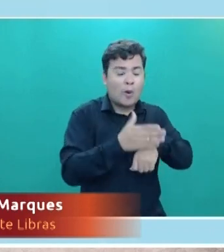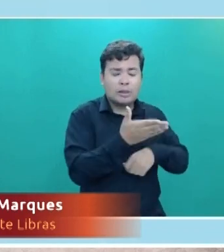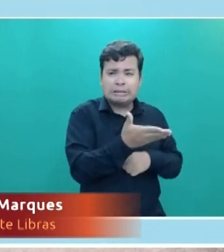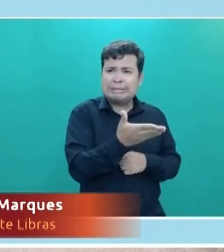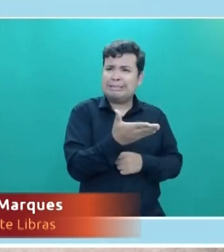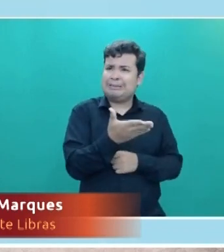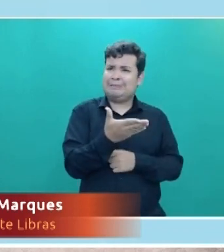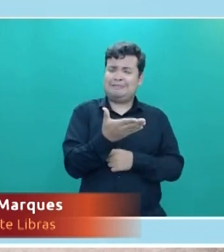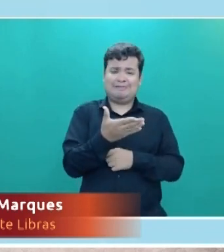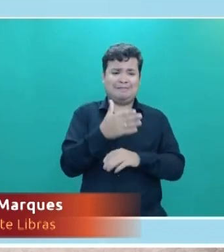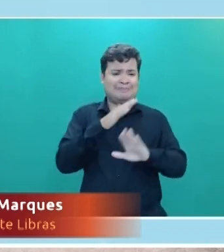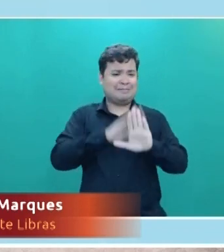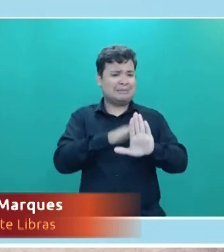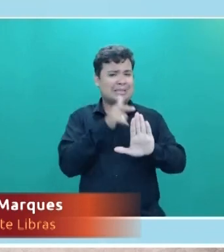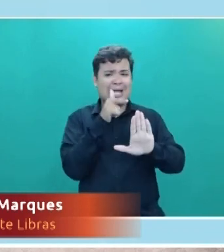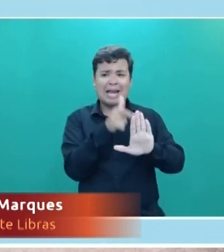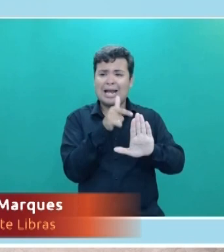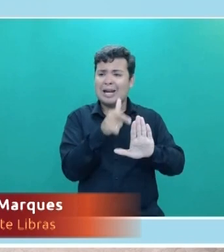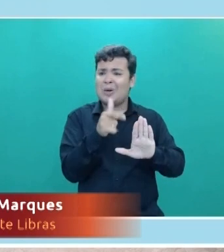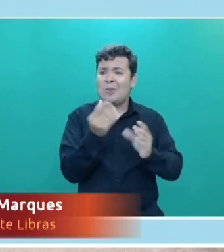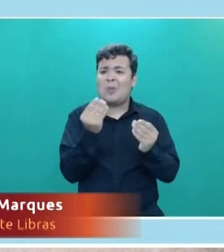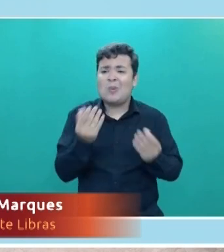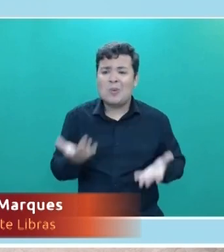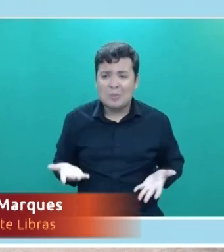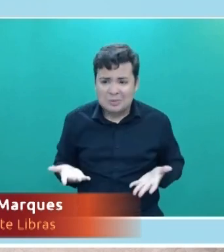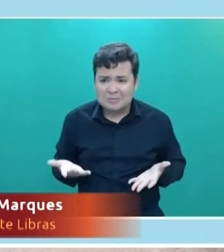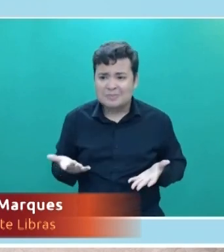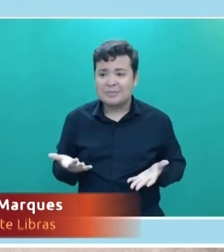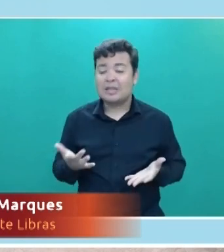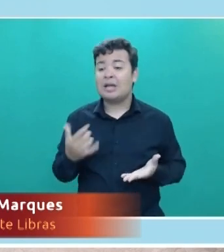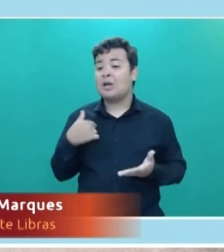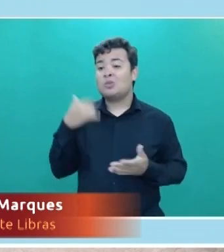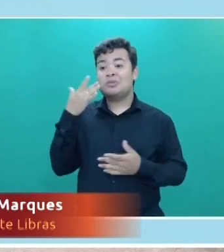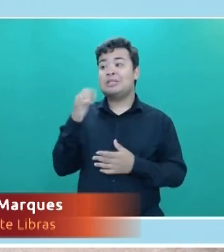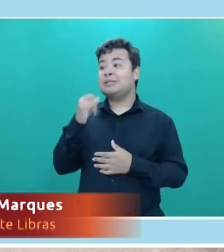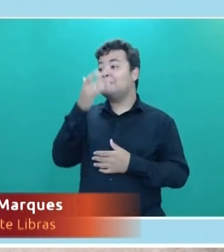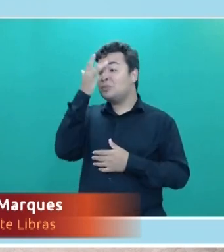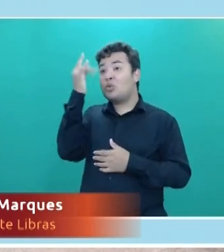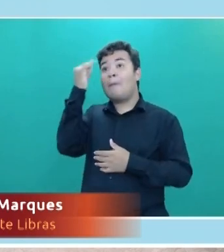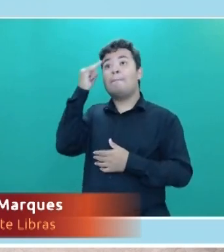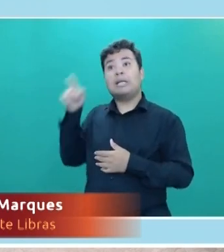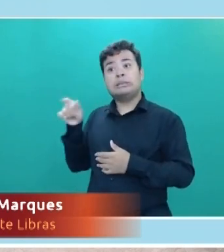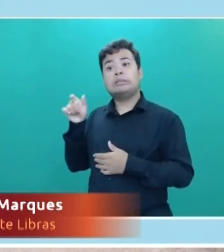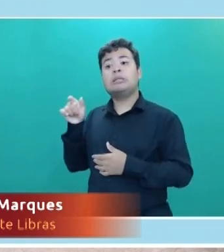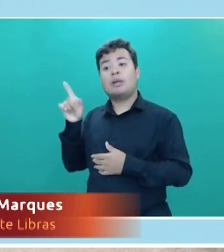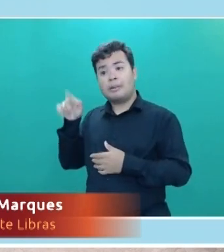estranha que eu ainda não consegui entender. Eu não sei nem se essas pessoas pensam sobre isso, né? E Pensam.